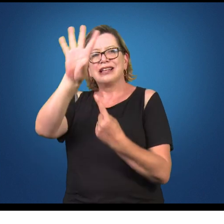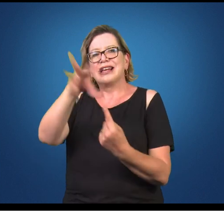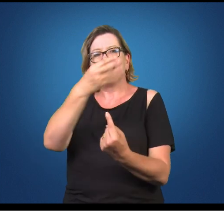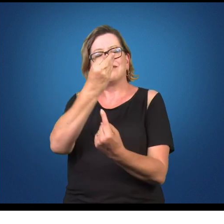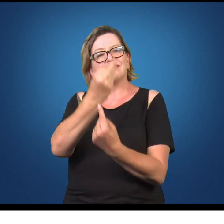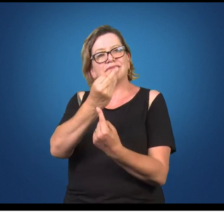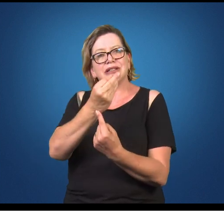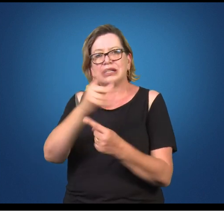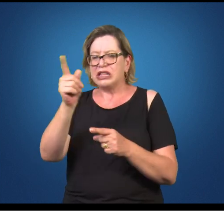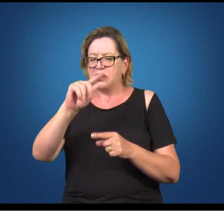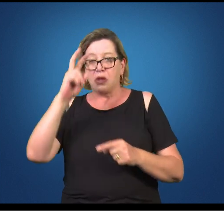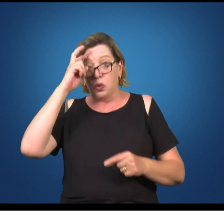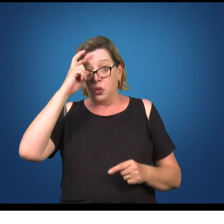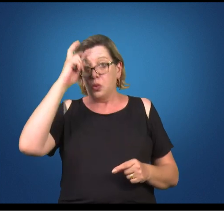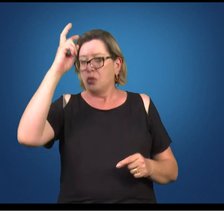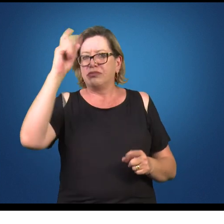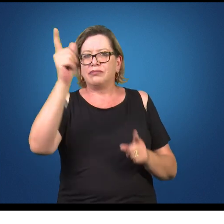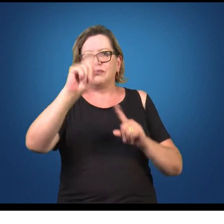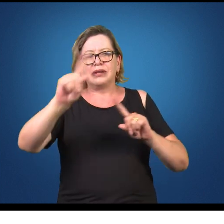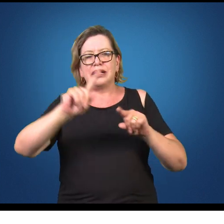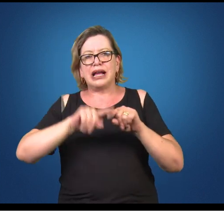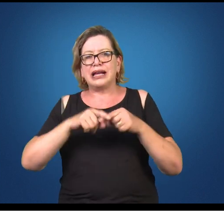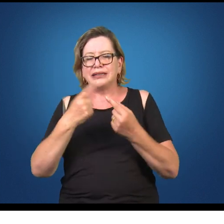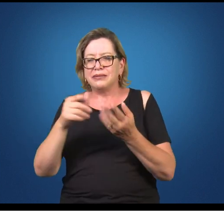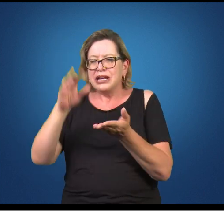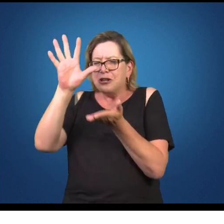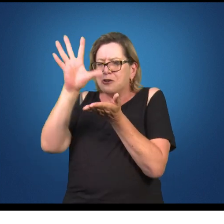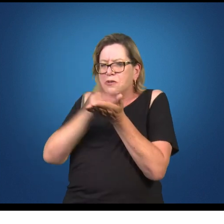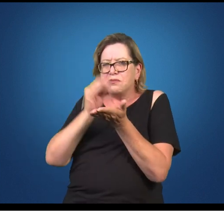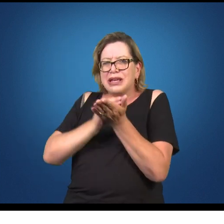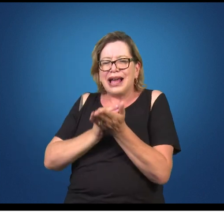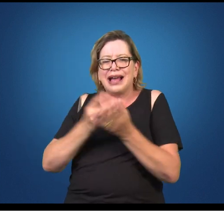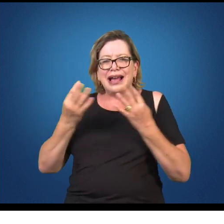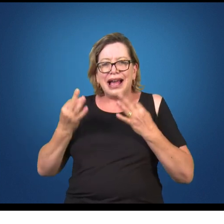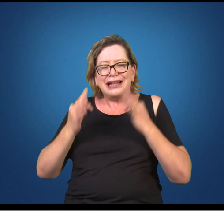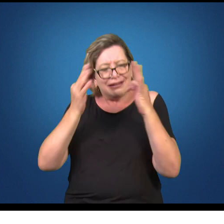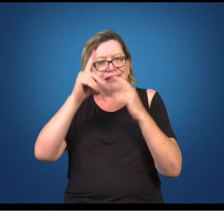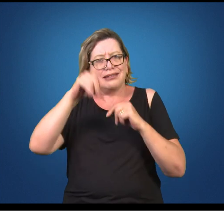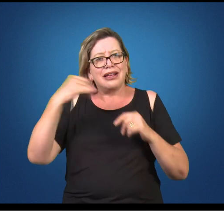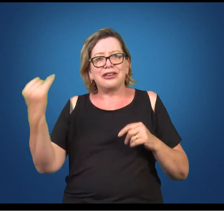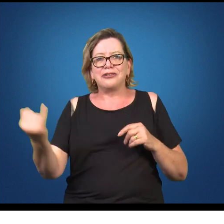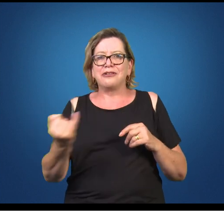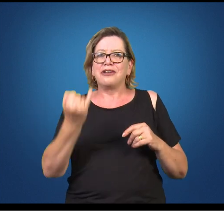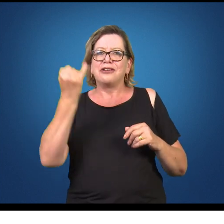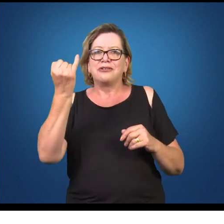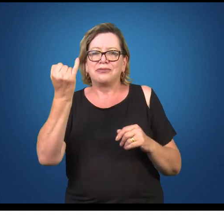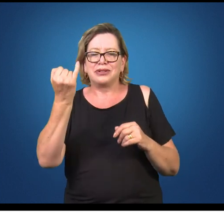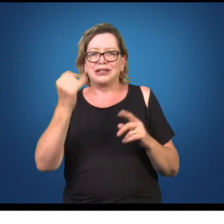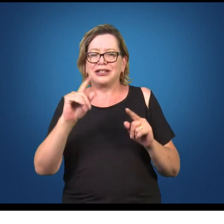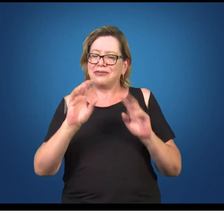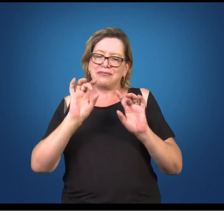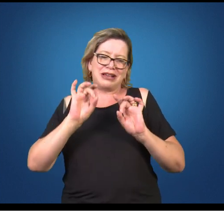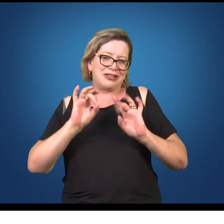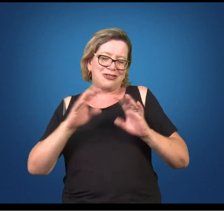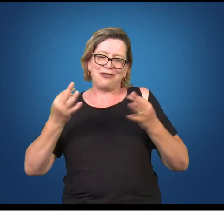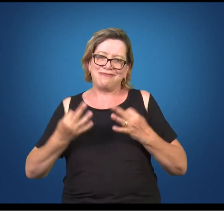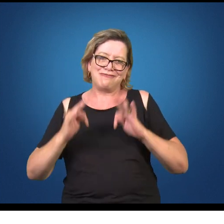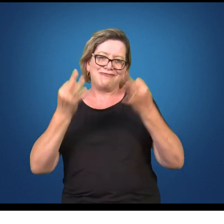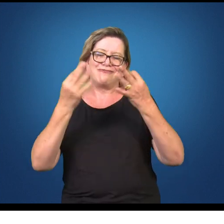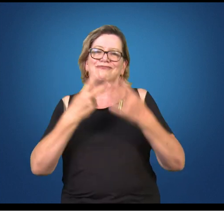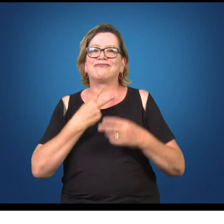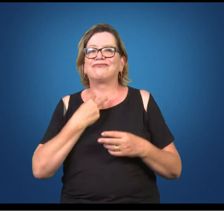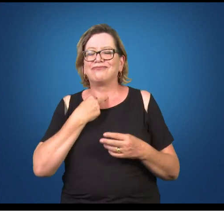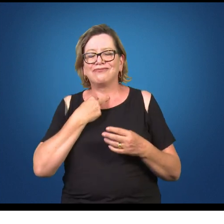só o cognitivo, a imitação, sim, a técnica. A técnica é importante, mas ela não é a única coisa. Sim, né?